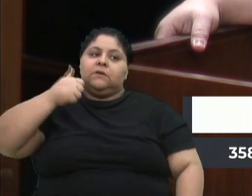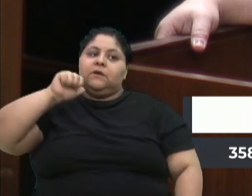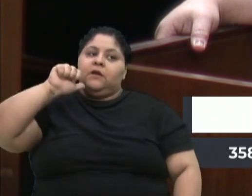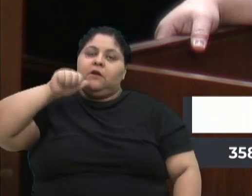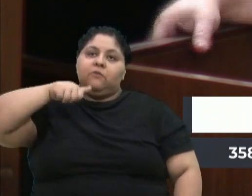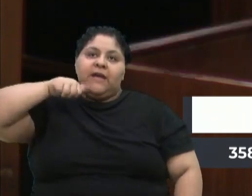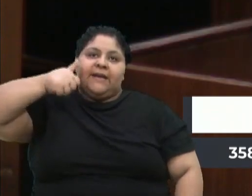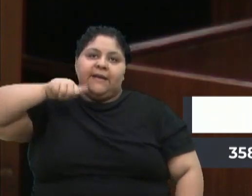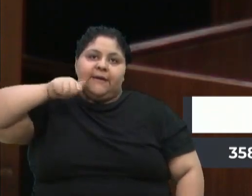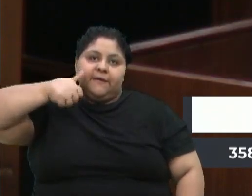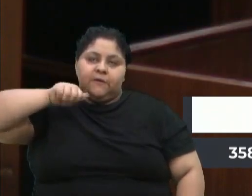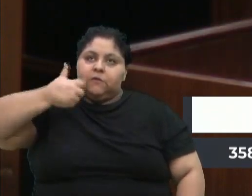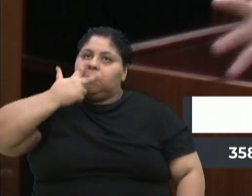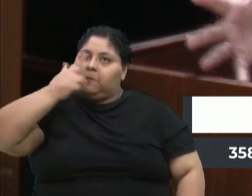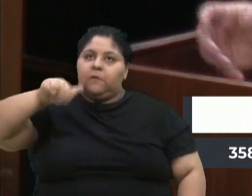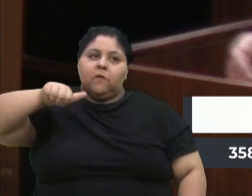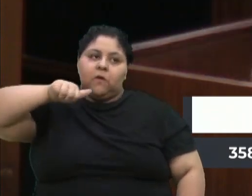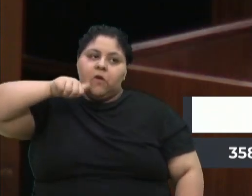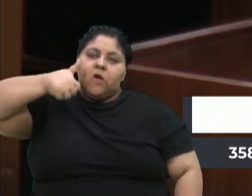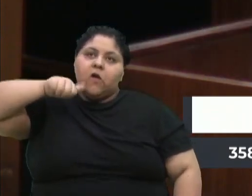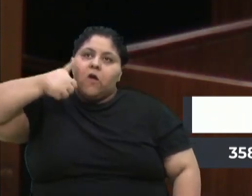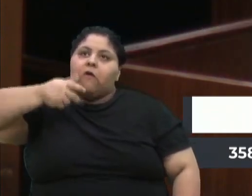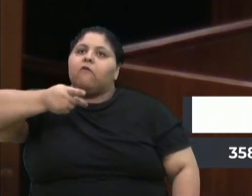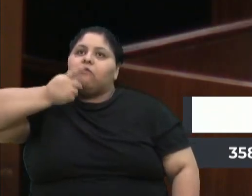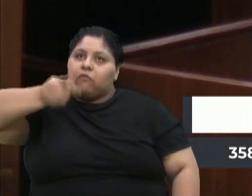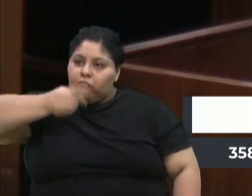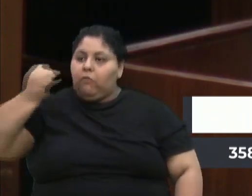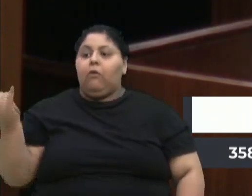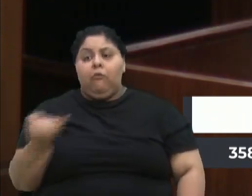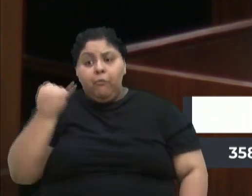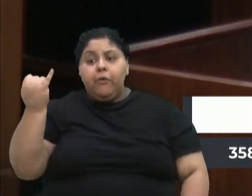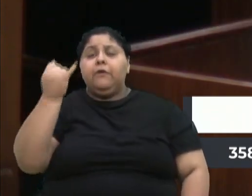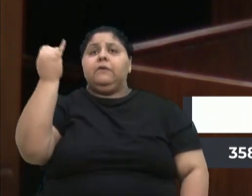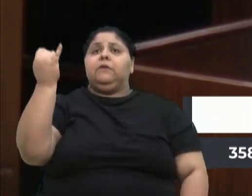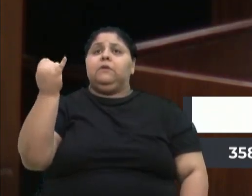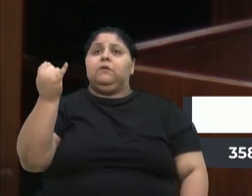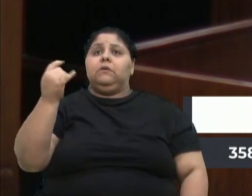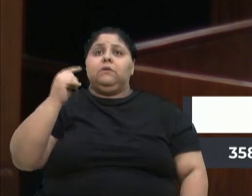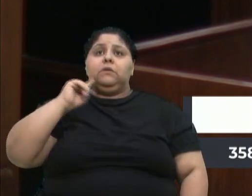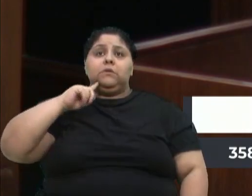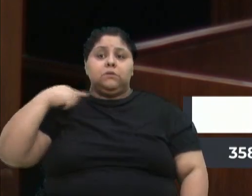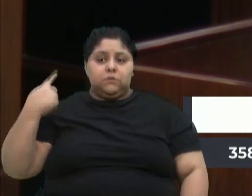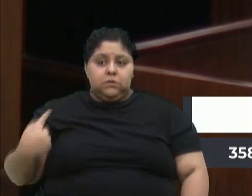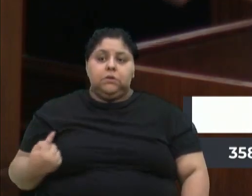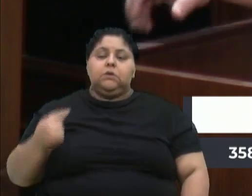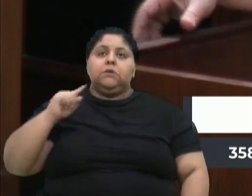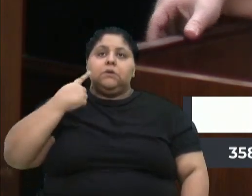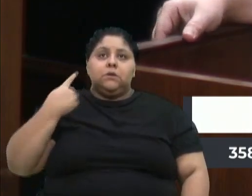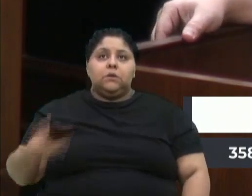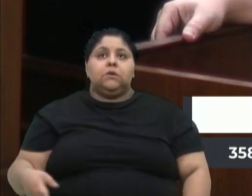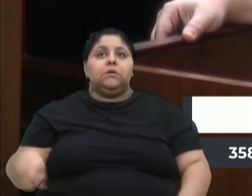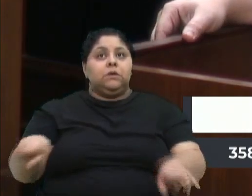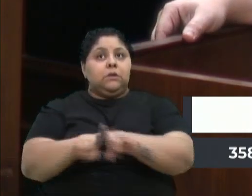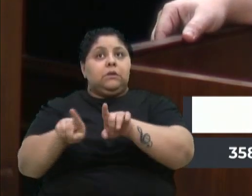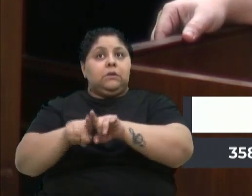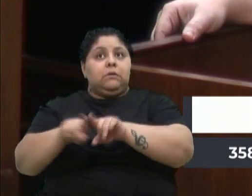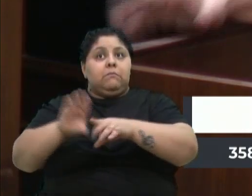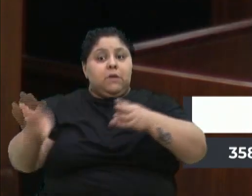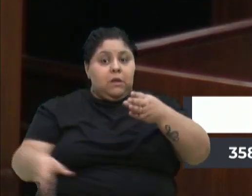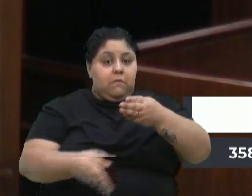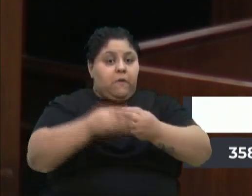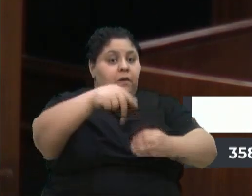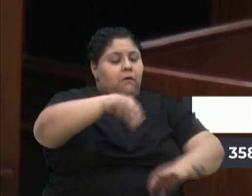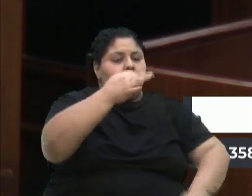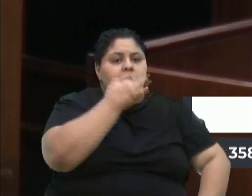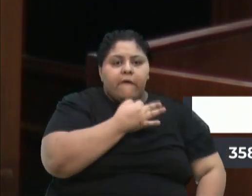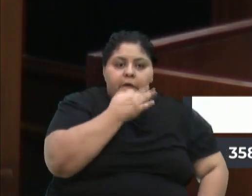saúde. Olha como é importante. A deputada Denise também está trazendo emendas para Caxias. E eu